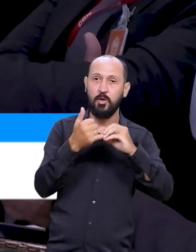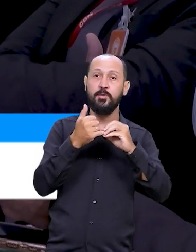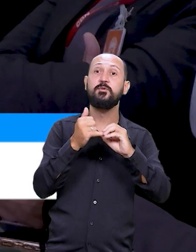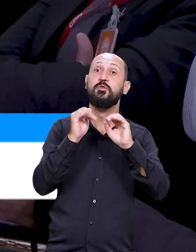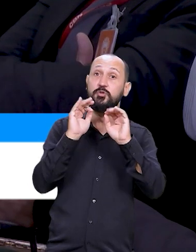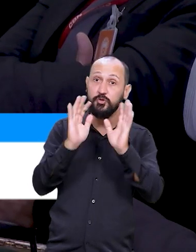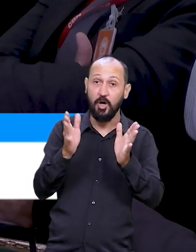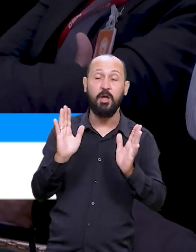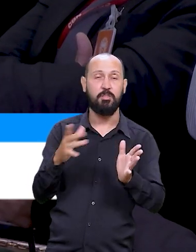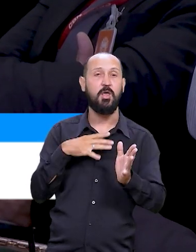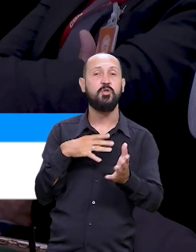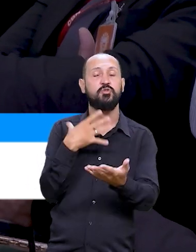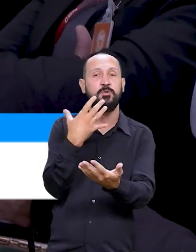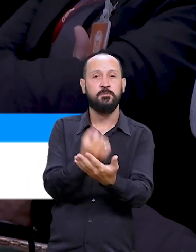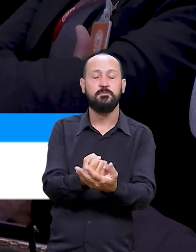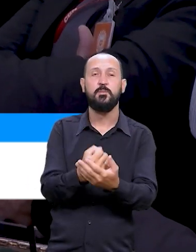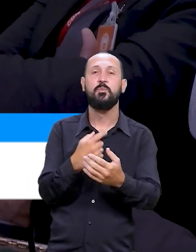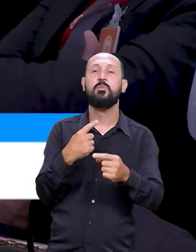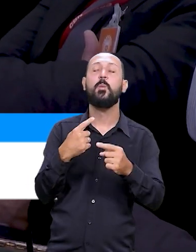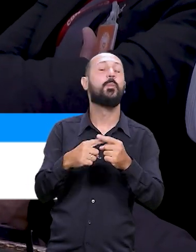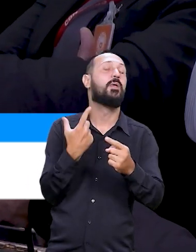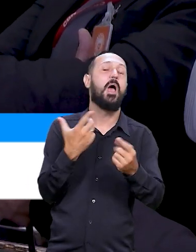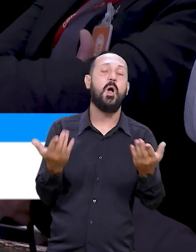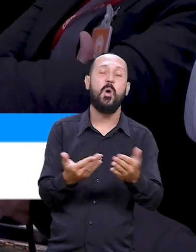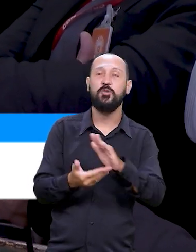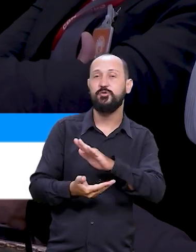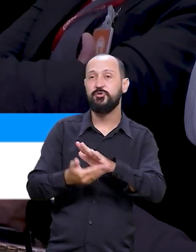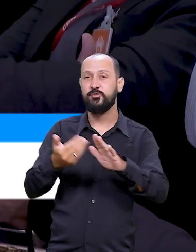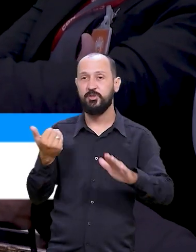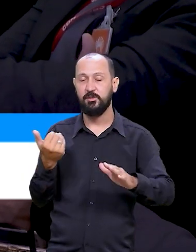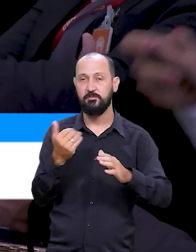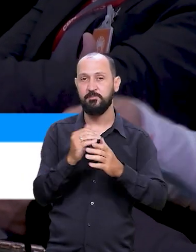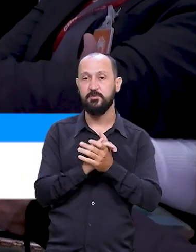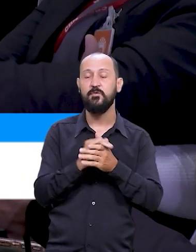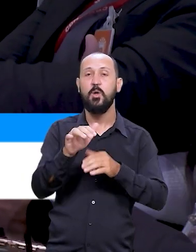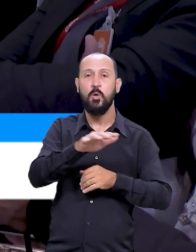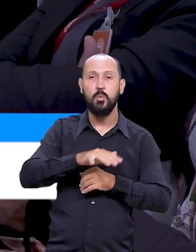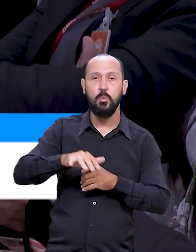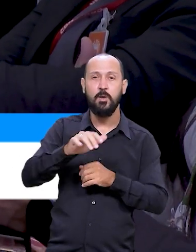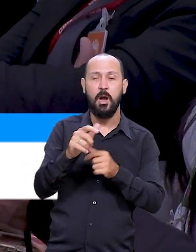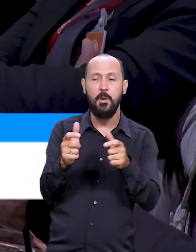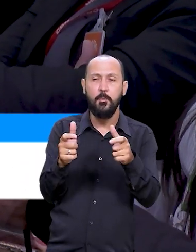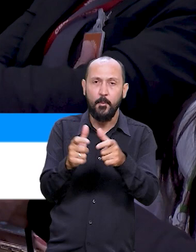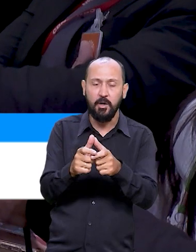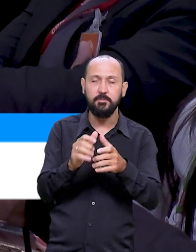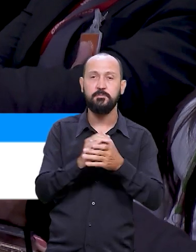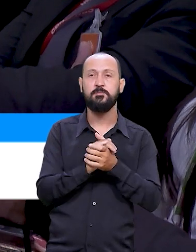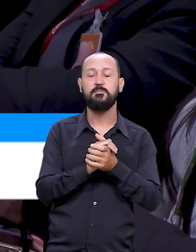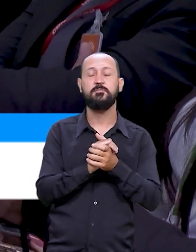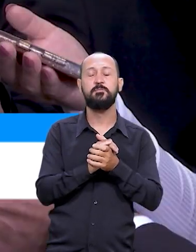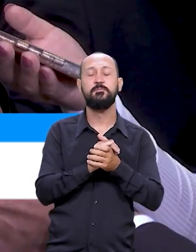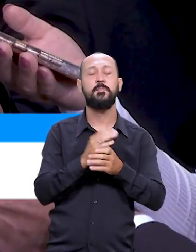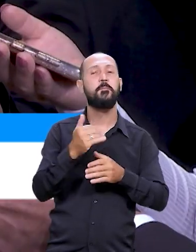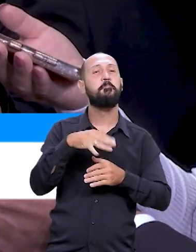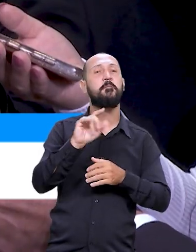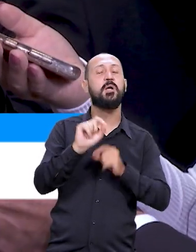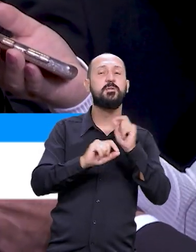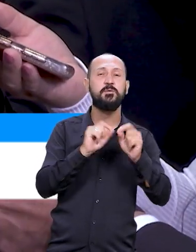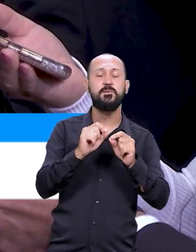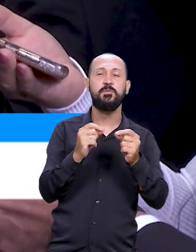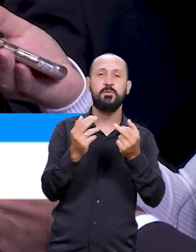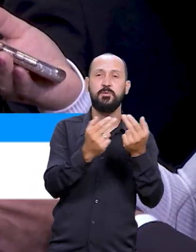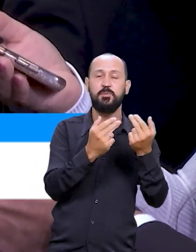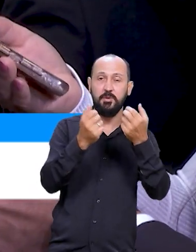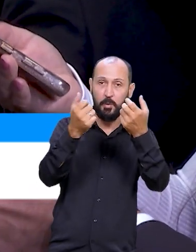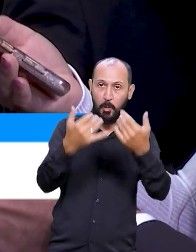de soja já existente, que não faz sentido retirar, até porque a gente está falando de um espaço muito pequeno. A maioria também